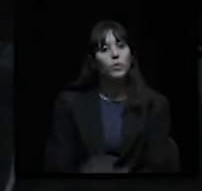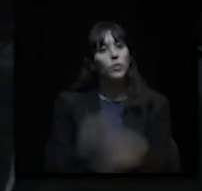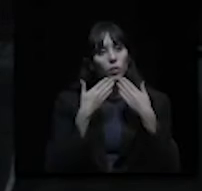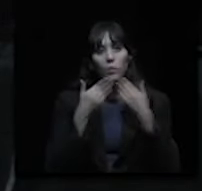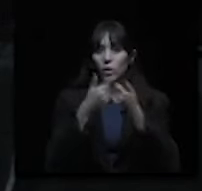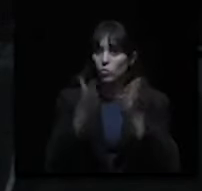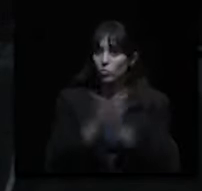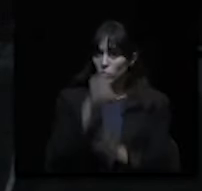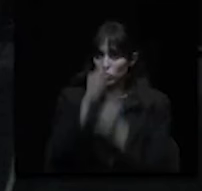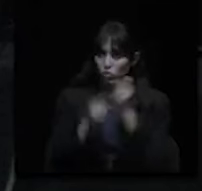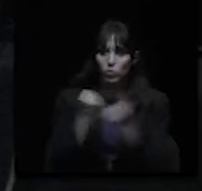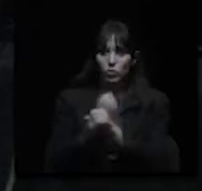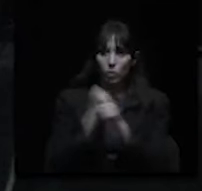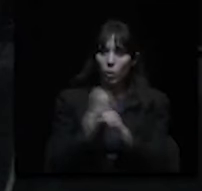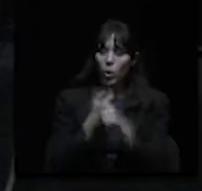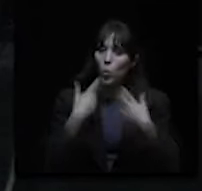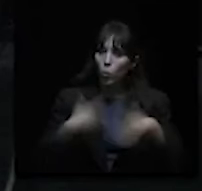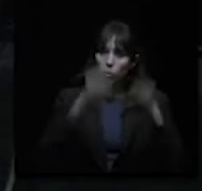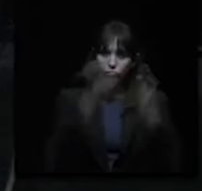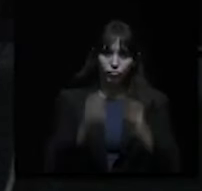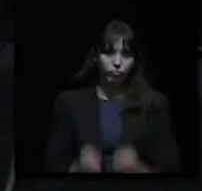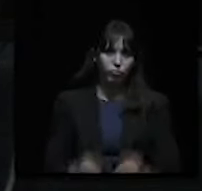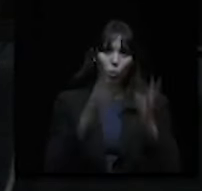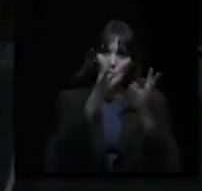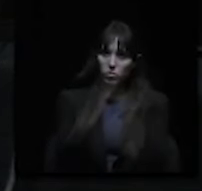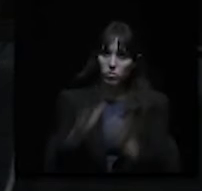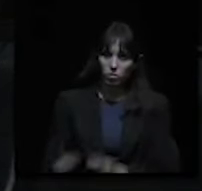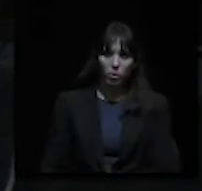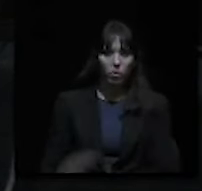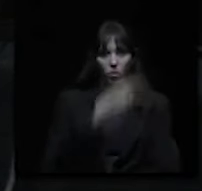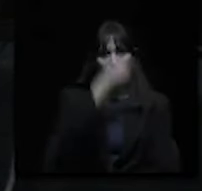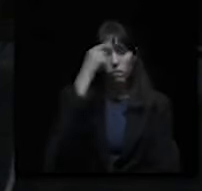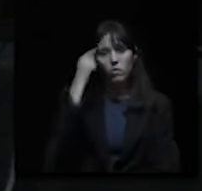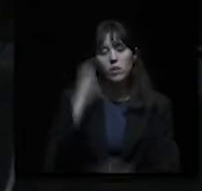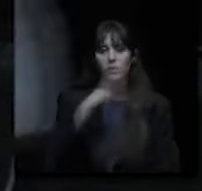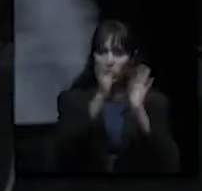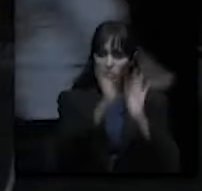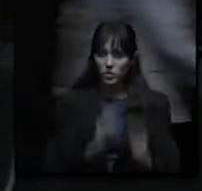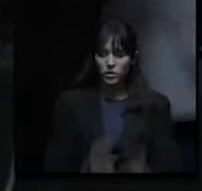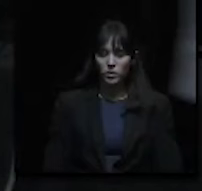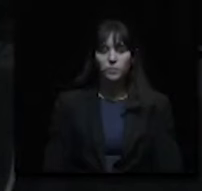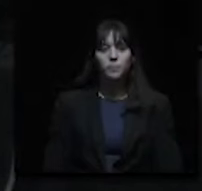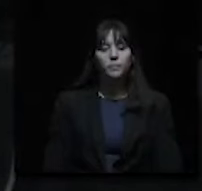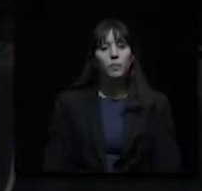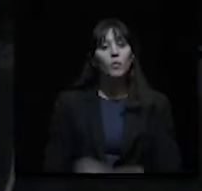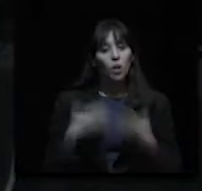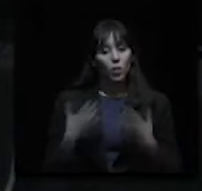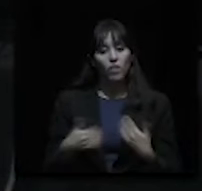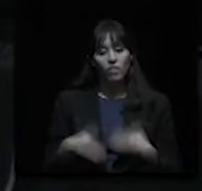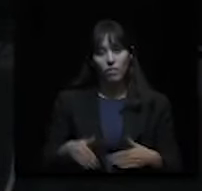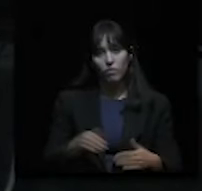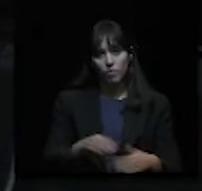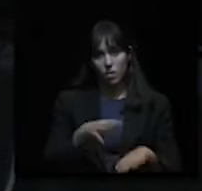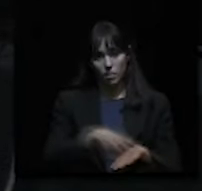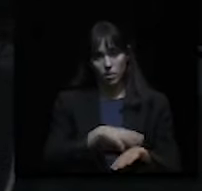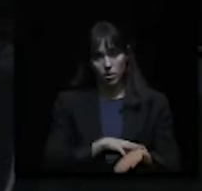a todas as pessoas envolvidas no enorme trabalho de construção deste orçamento. É um processo muito duro e muito exigente. Nós vamos agora entrar no terceiro e